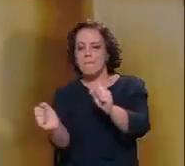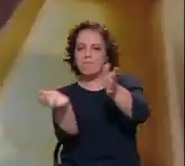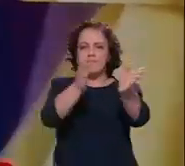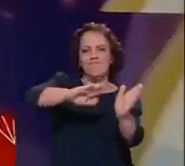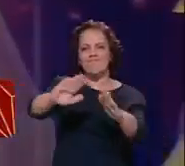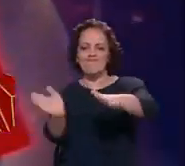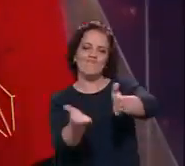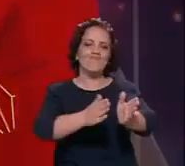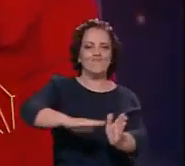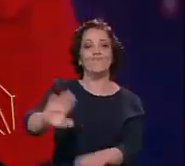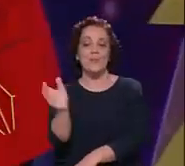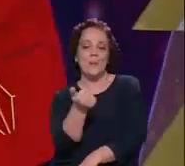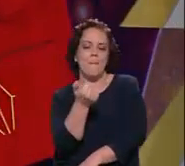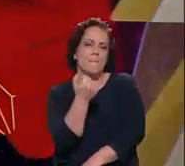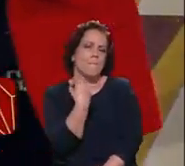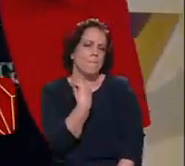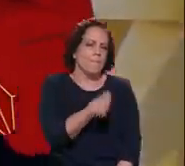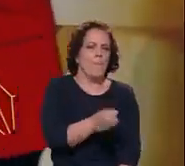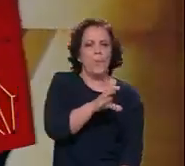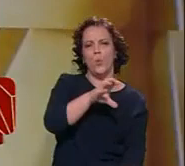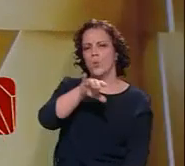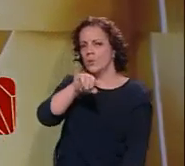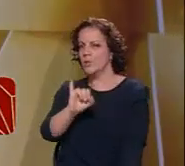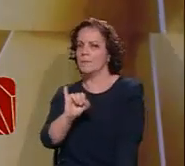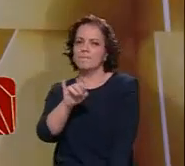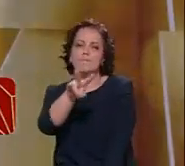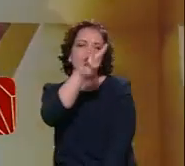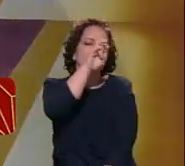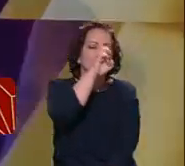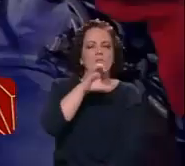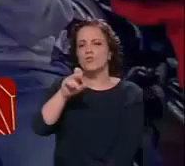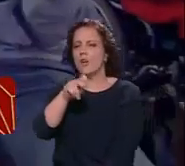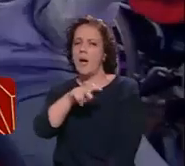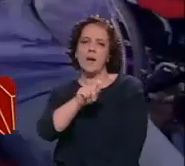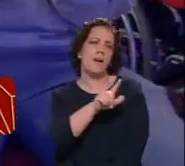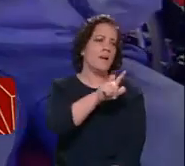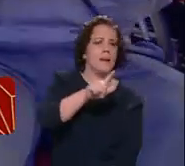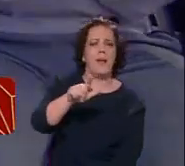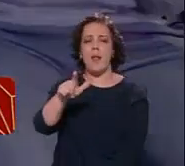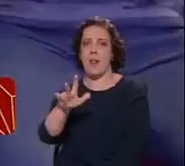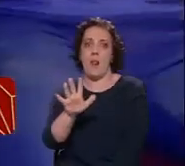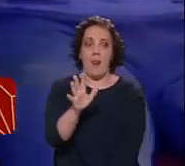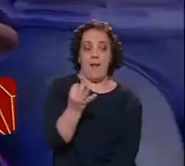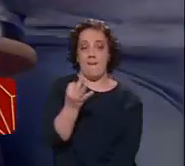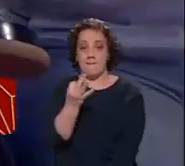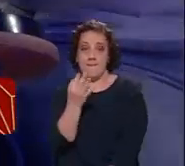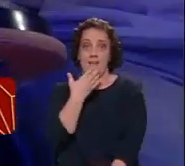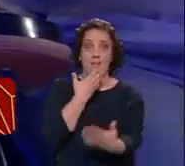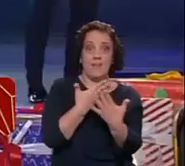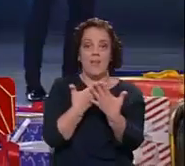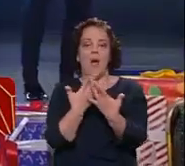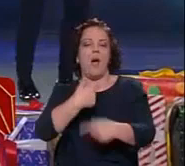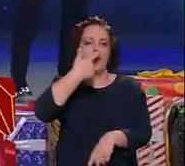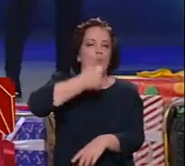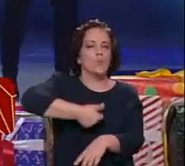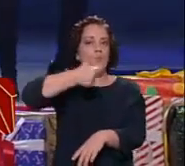balanças. Sapato Gucci e aroma Chanel, melhor que charme é sentir tua pele.